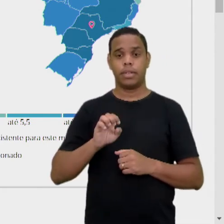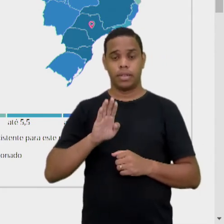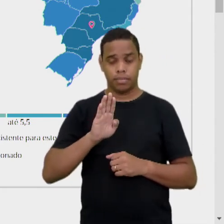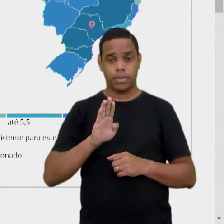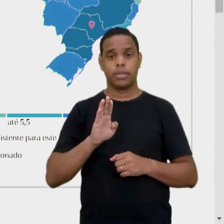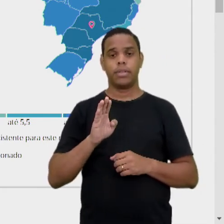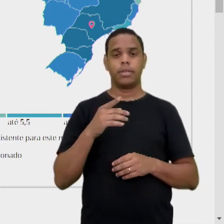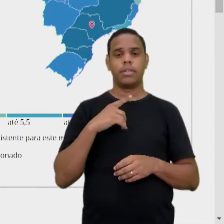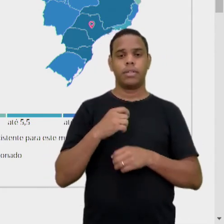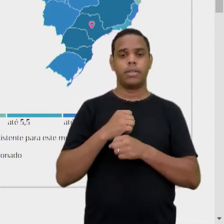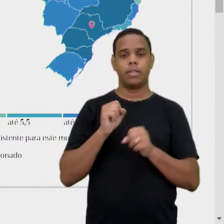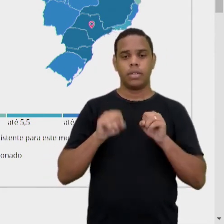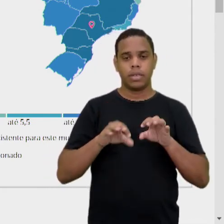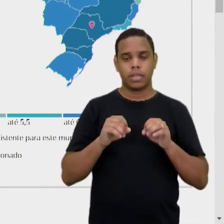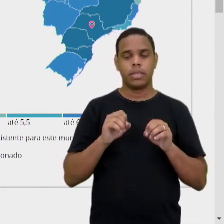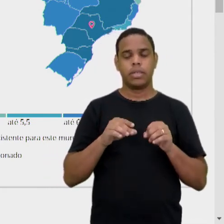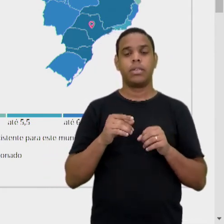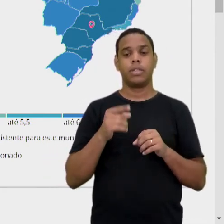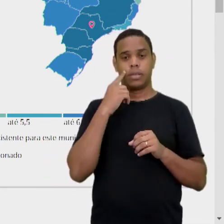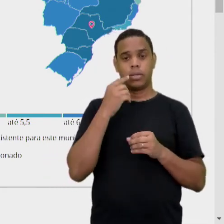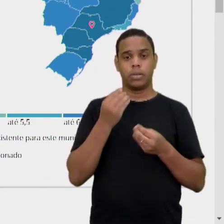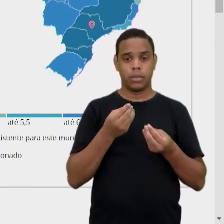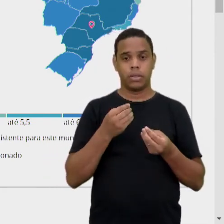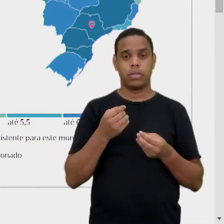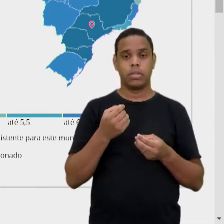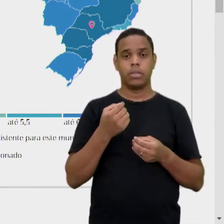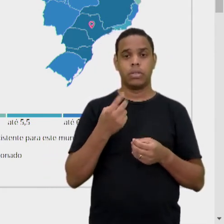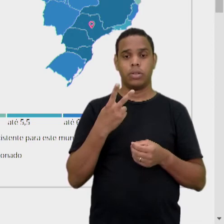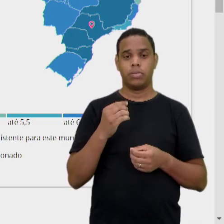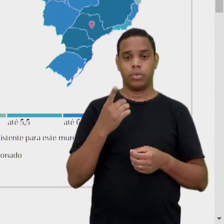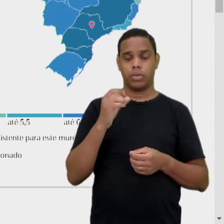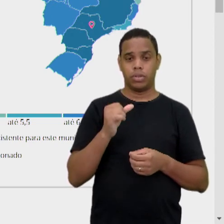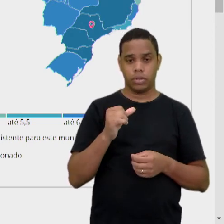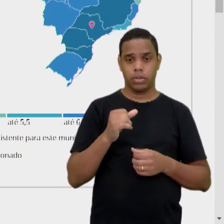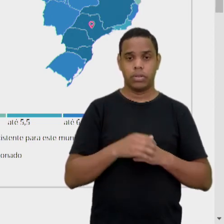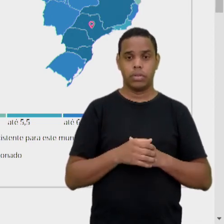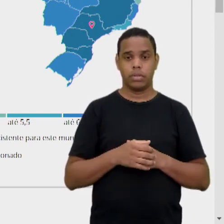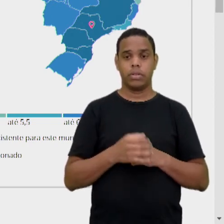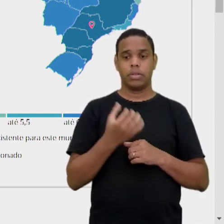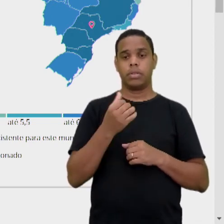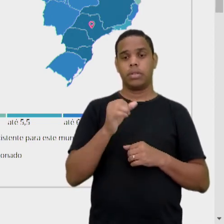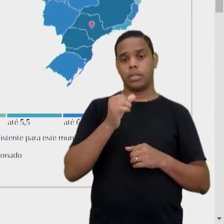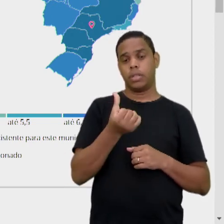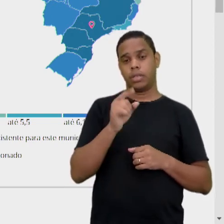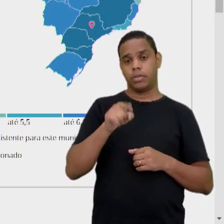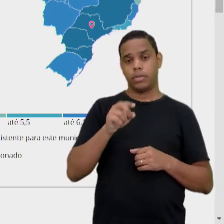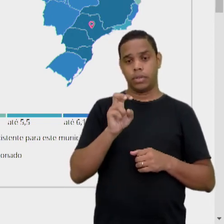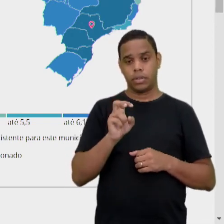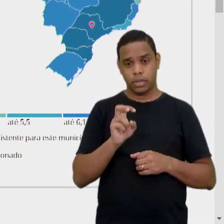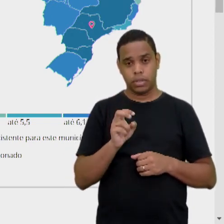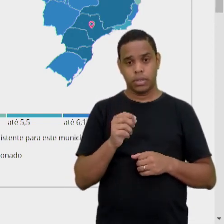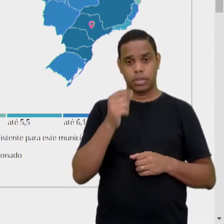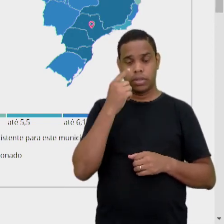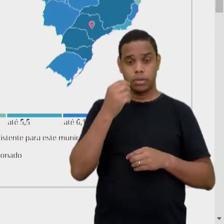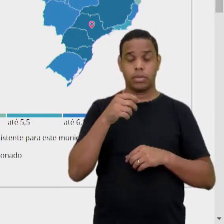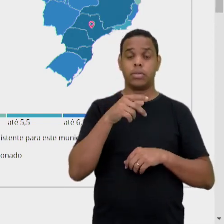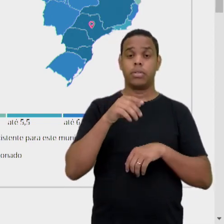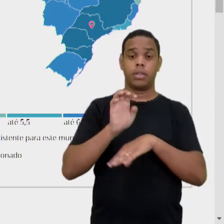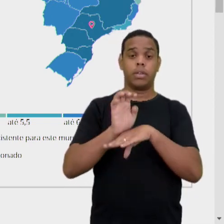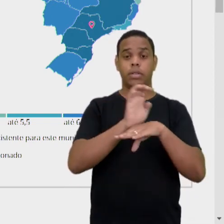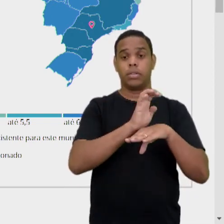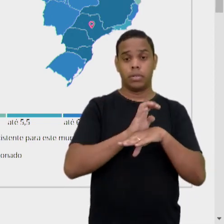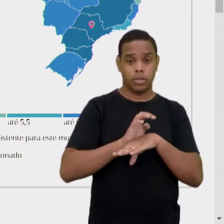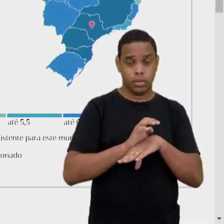iniciais, né, ensino fundamental rede pública 2019. Tá aqui 6,5. Do ranking dos